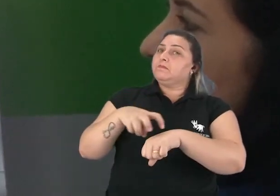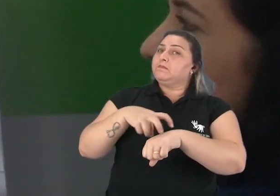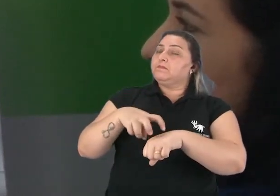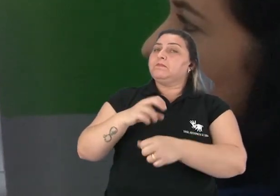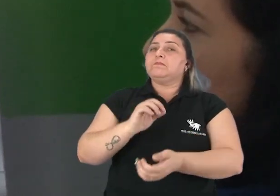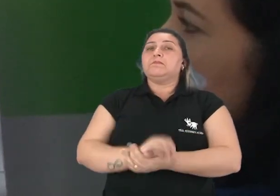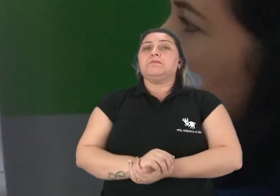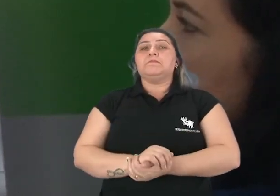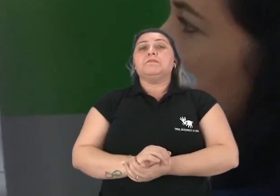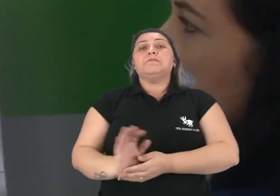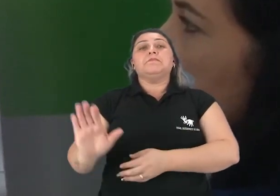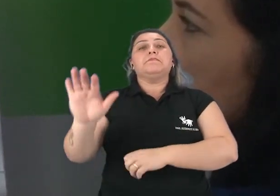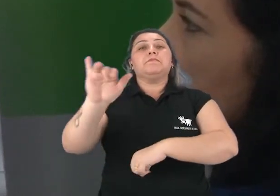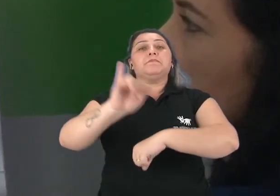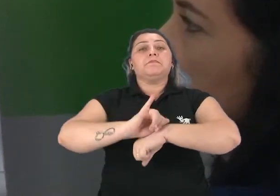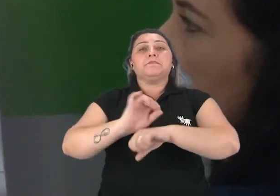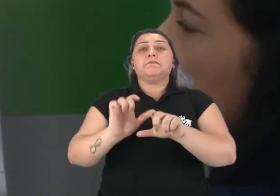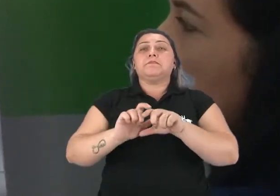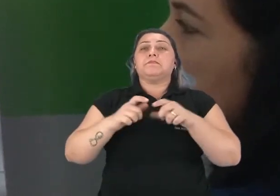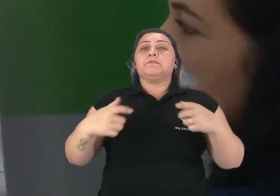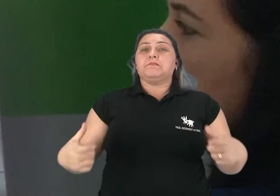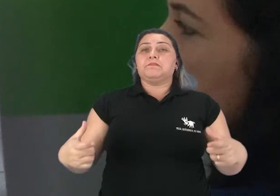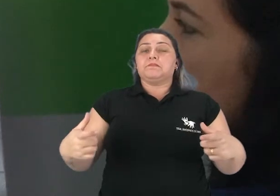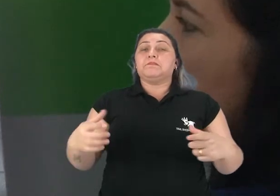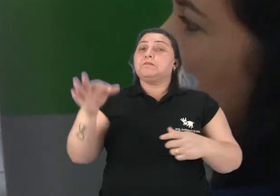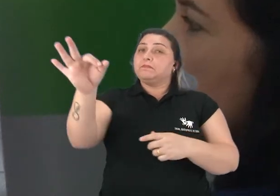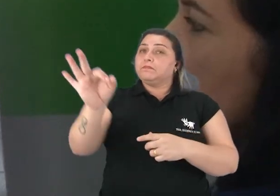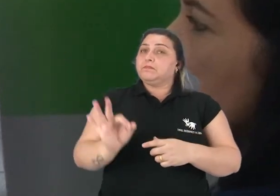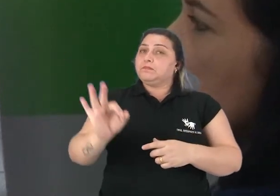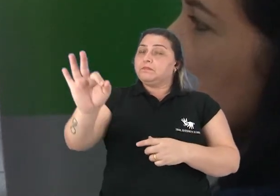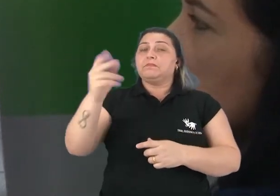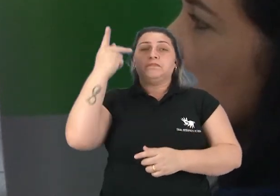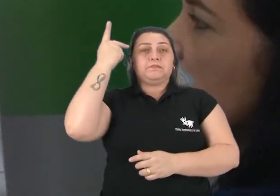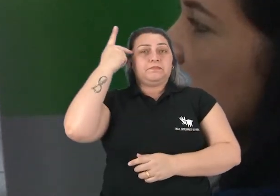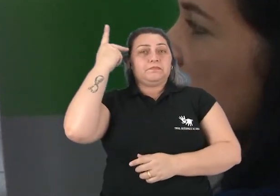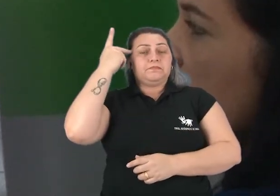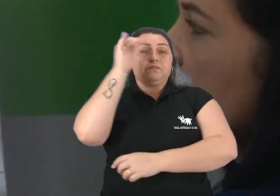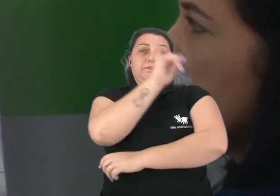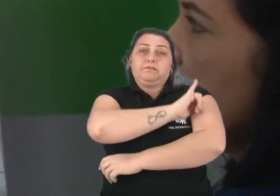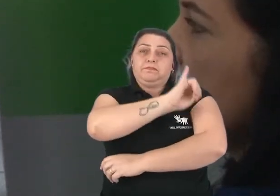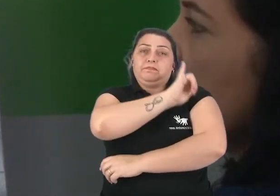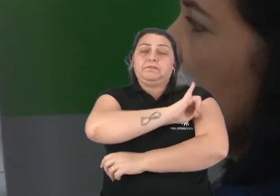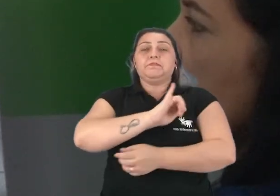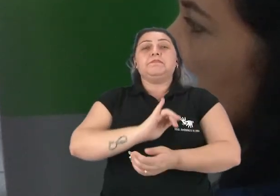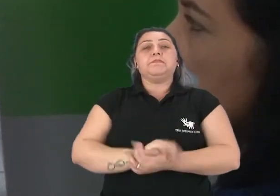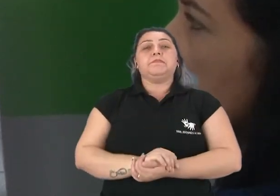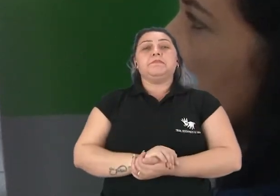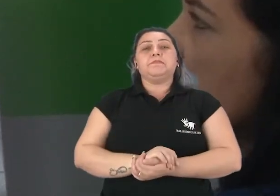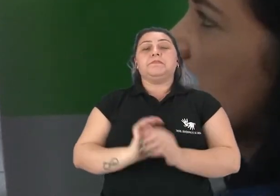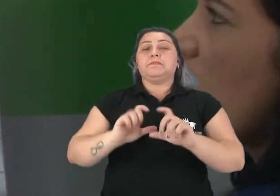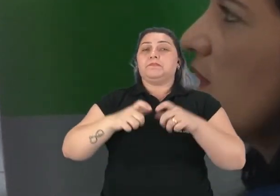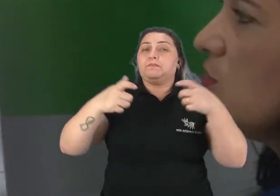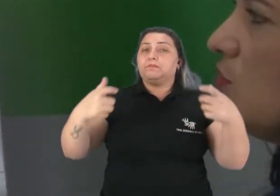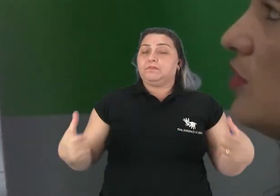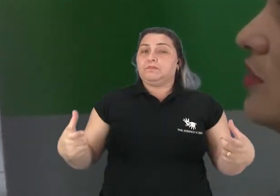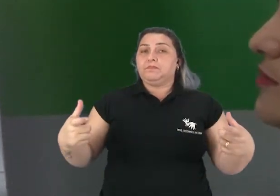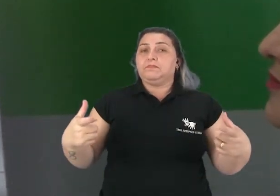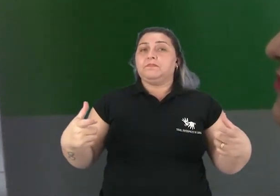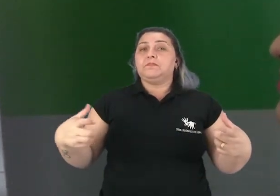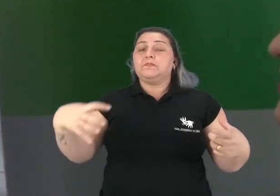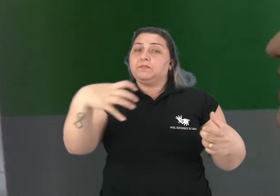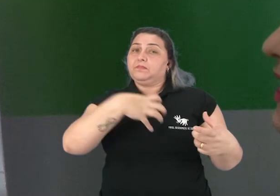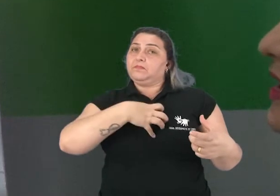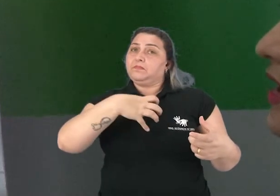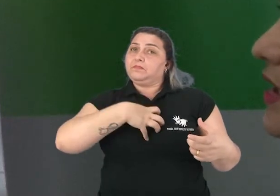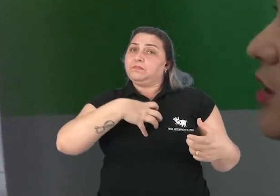As grandes capitais, ó. A porcentagem de São Paulo, Rio de Janeiro, crescimento de Salvador,